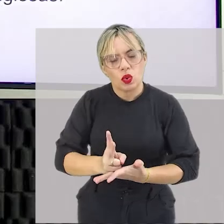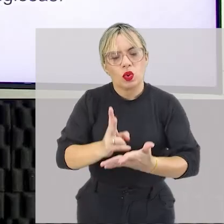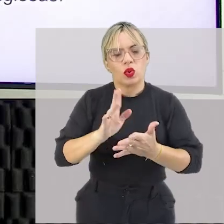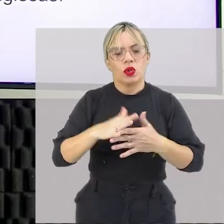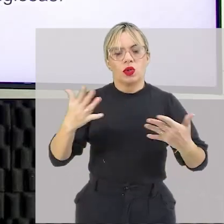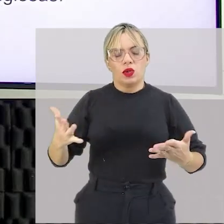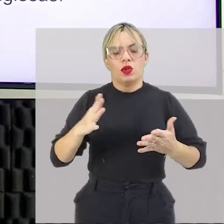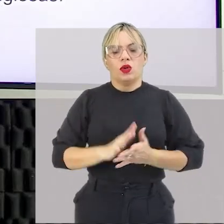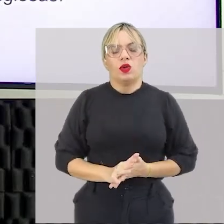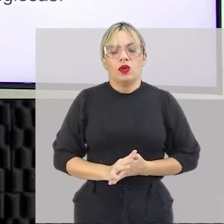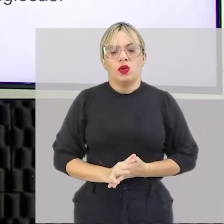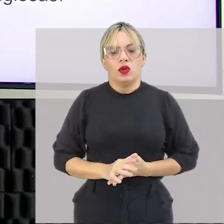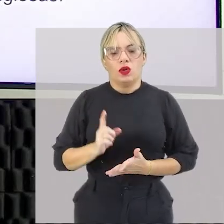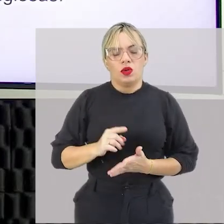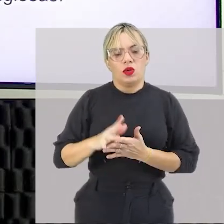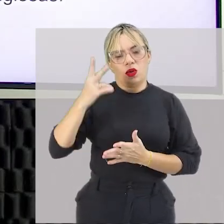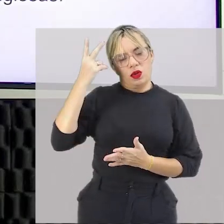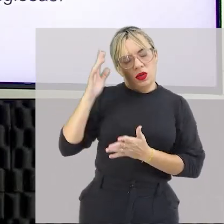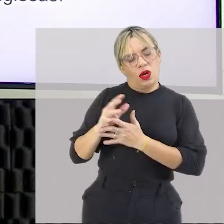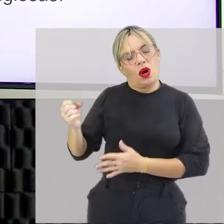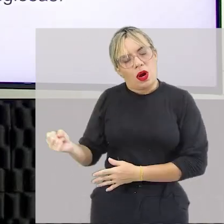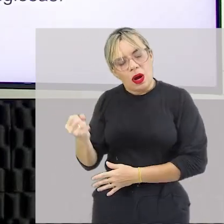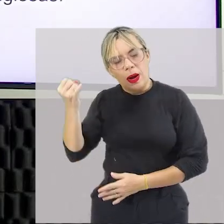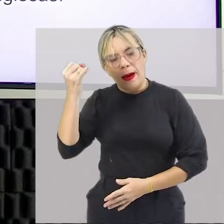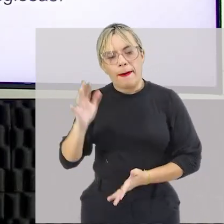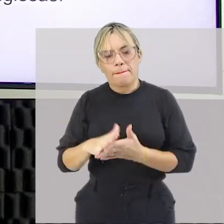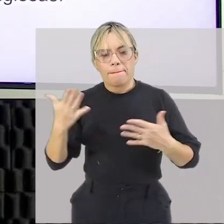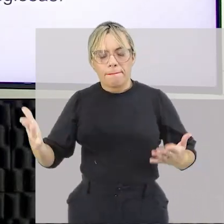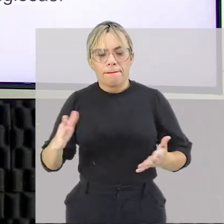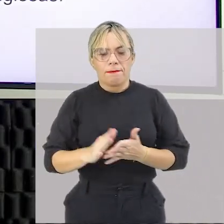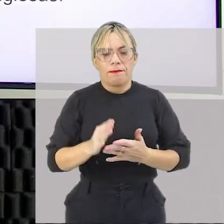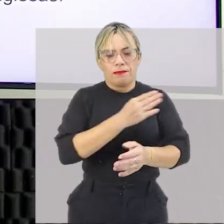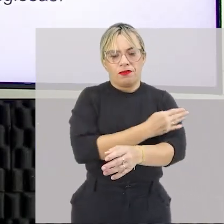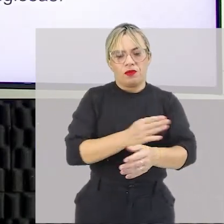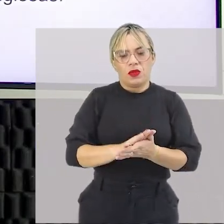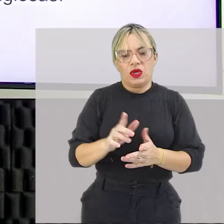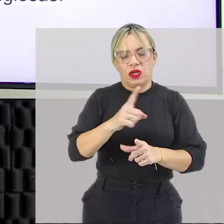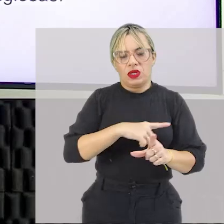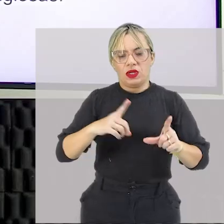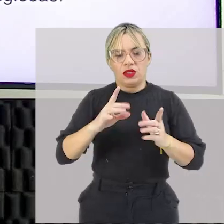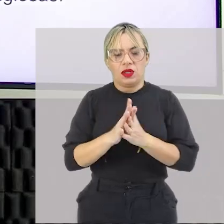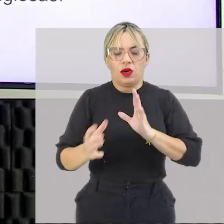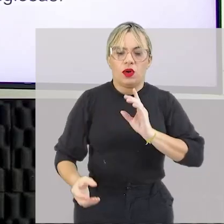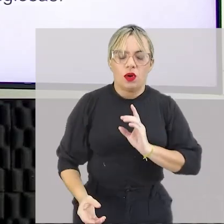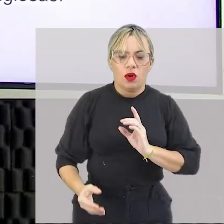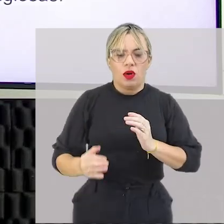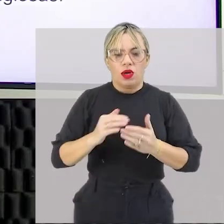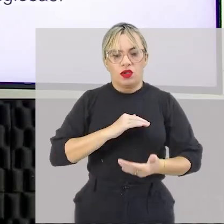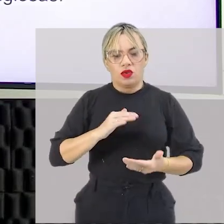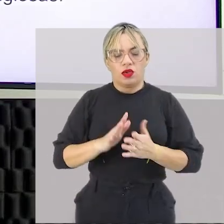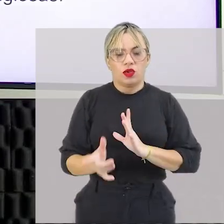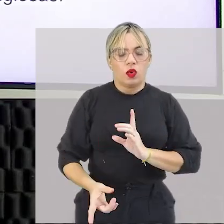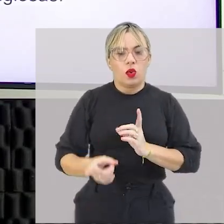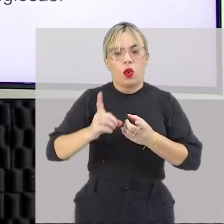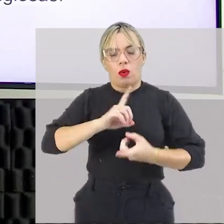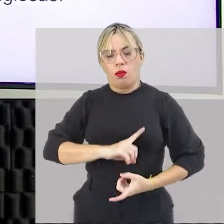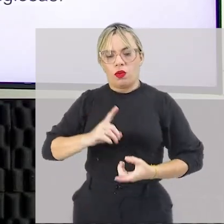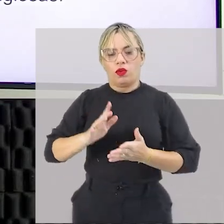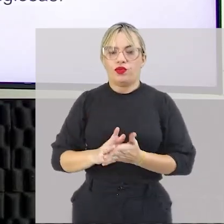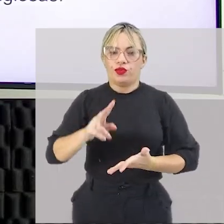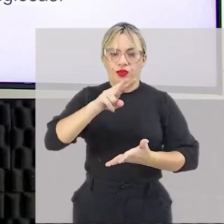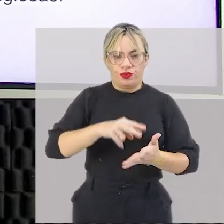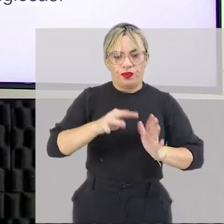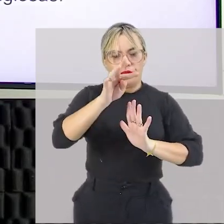está perpetuando isso como algo importante, tá? Então a letra D é o contrário do que a gente leu no texto. Letra E.